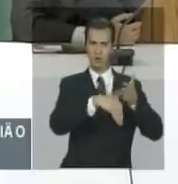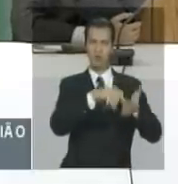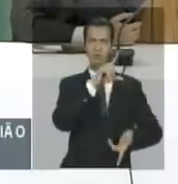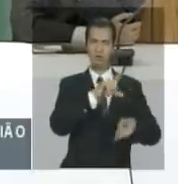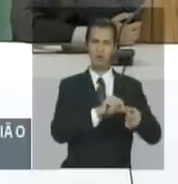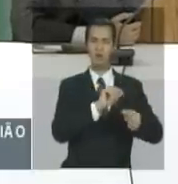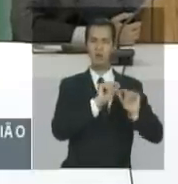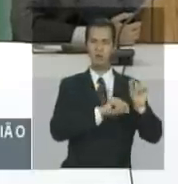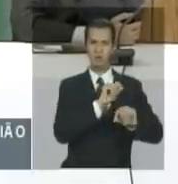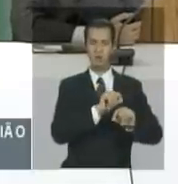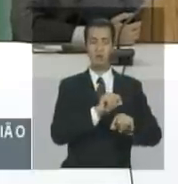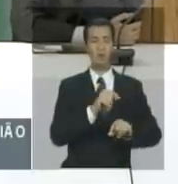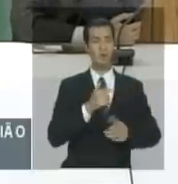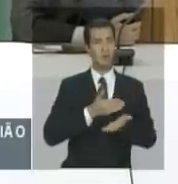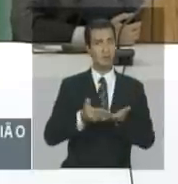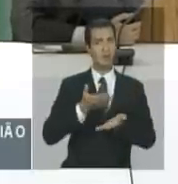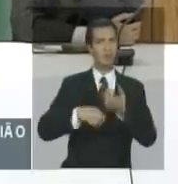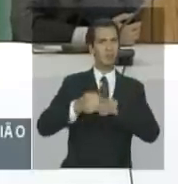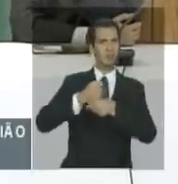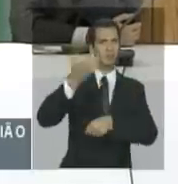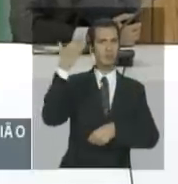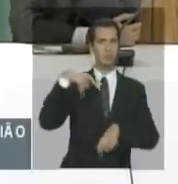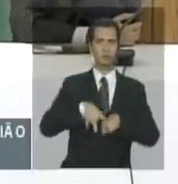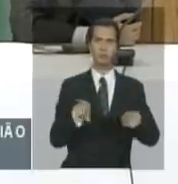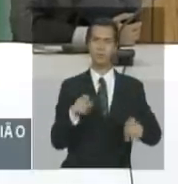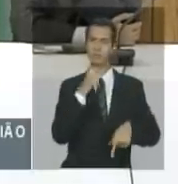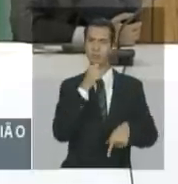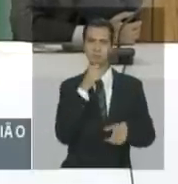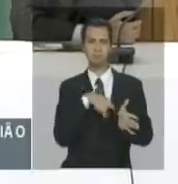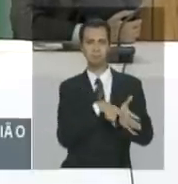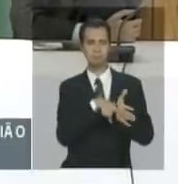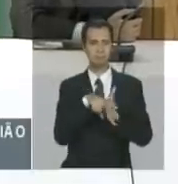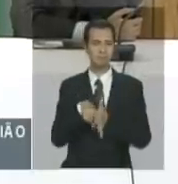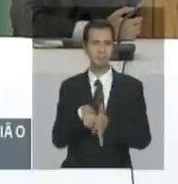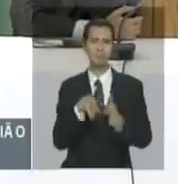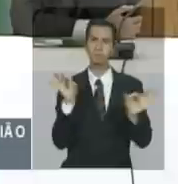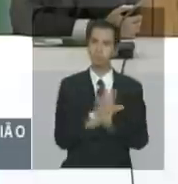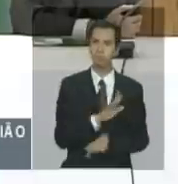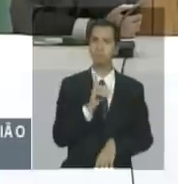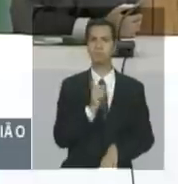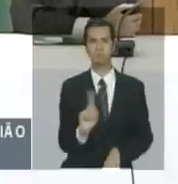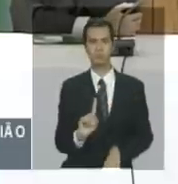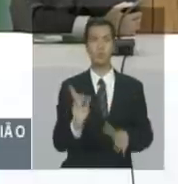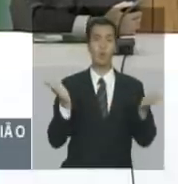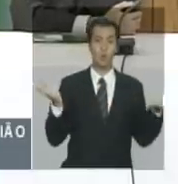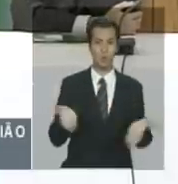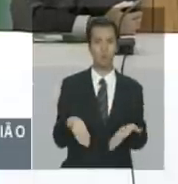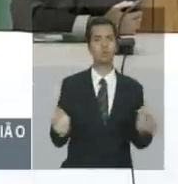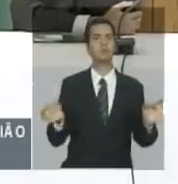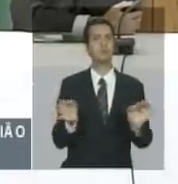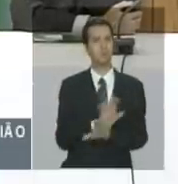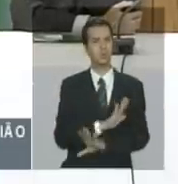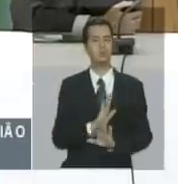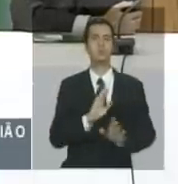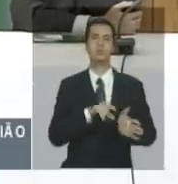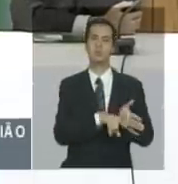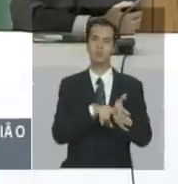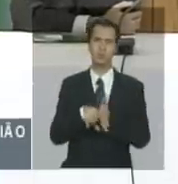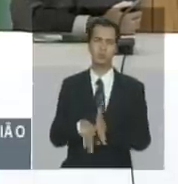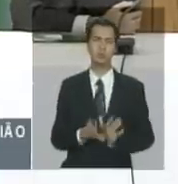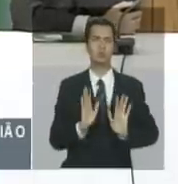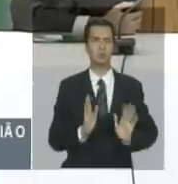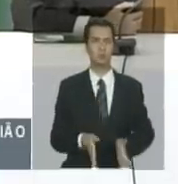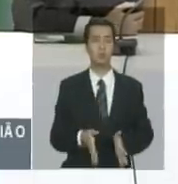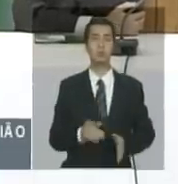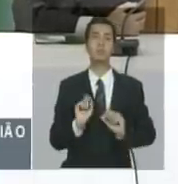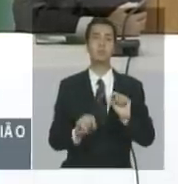nós ainda não tínhamos finalizado todos os nossos estudos de impacto. Agora nós já temos o impacto. Então,